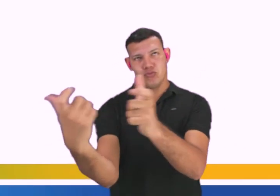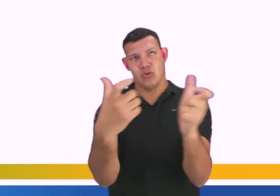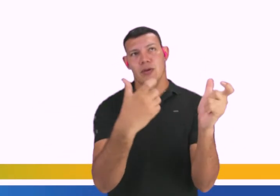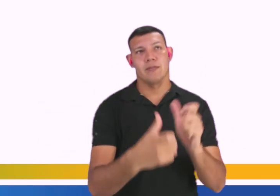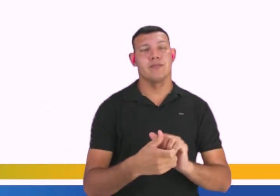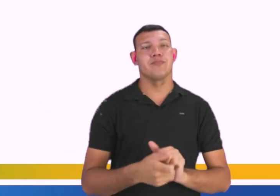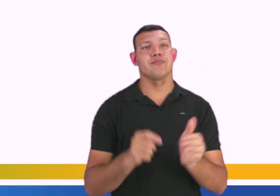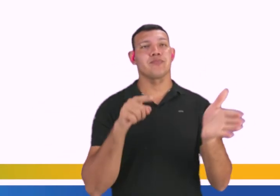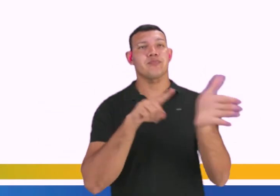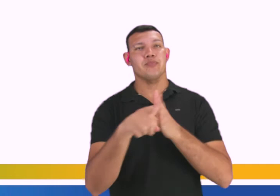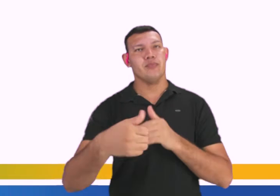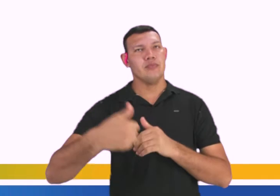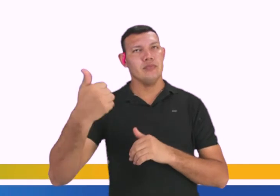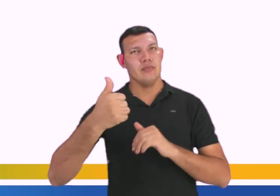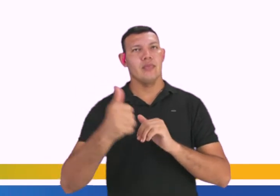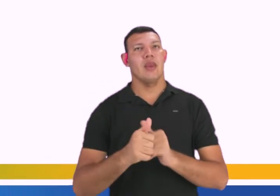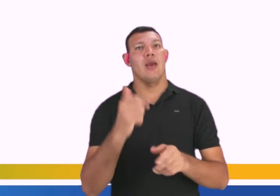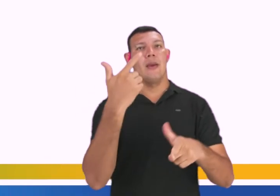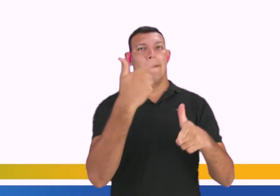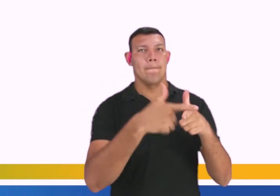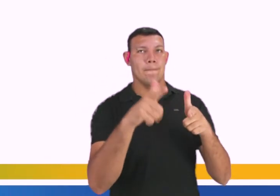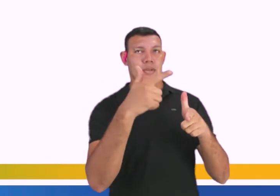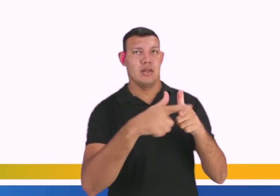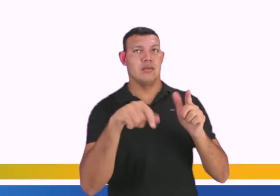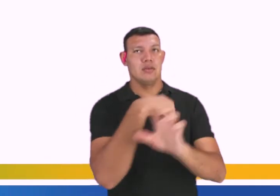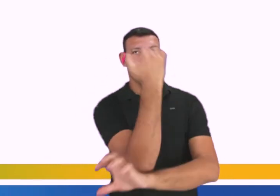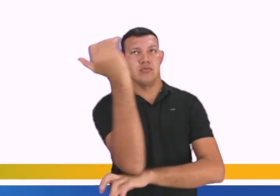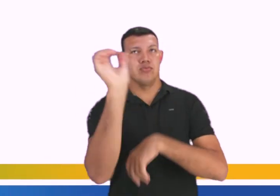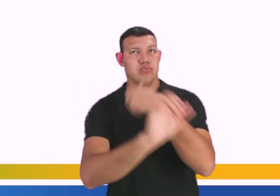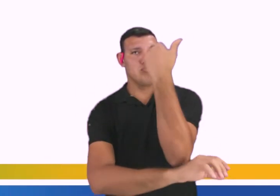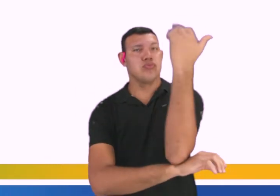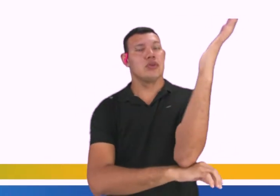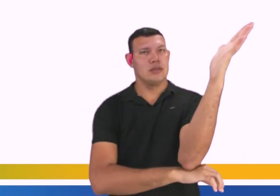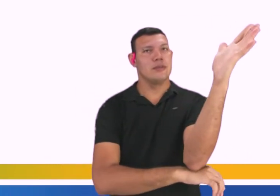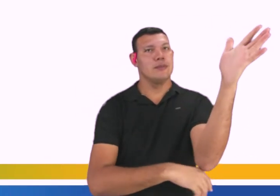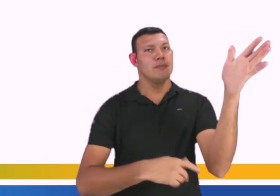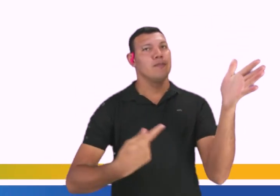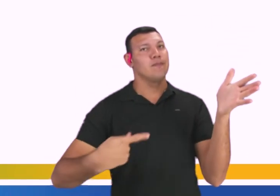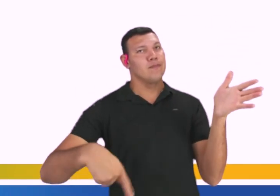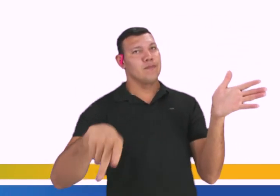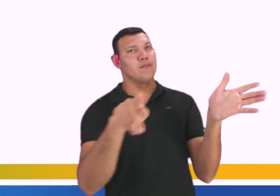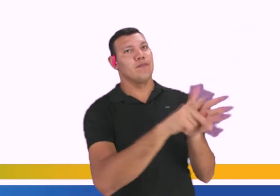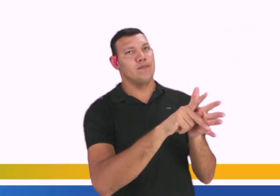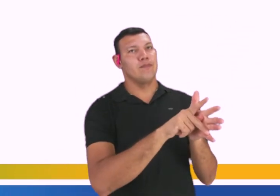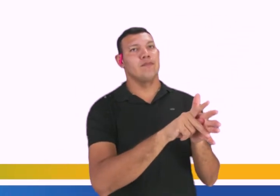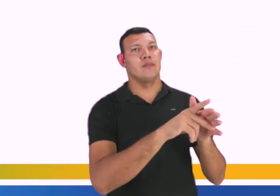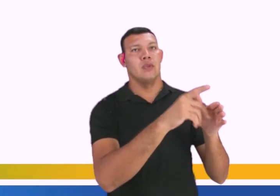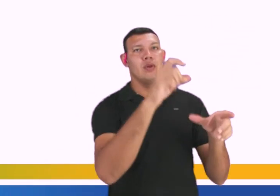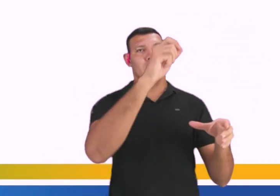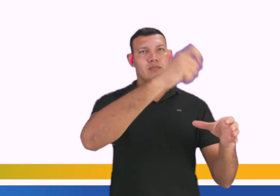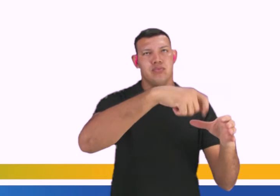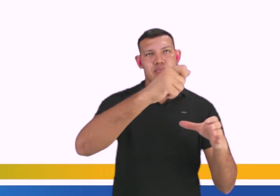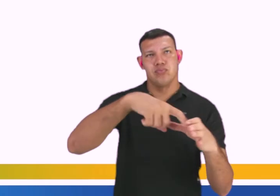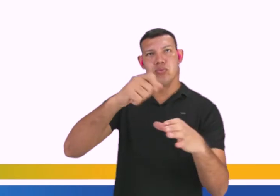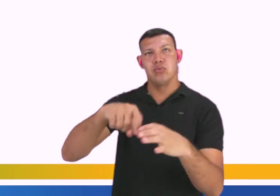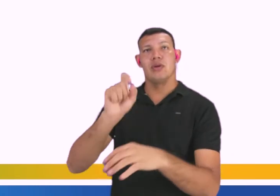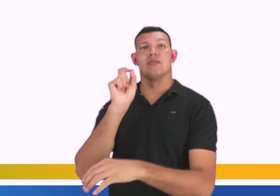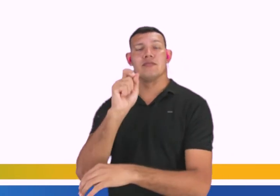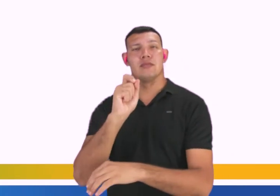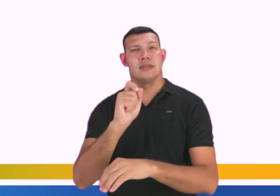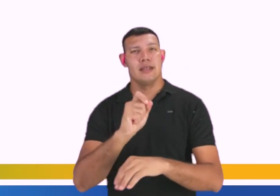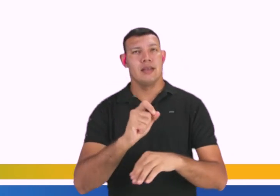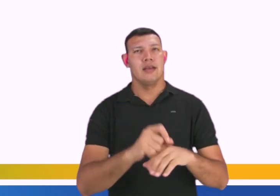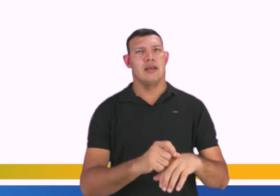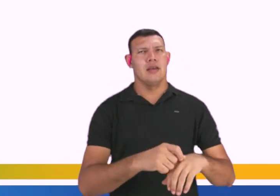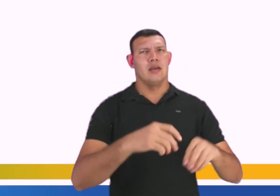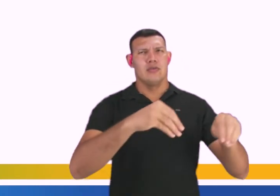problemas ambientais vivenciados pela agricultura hoje em dia é a compactação do solo, devido aos intensos